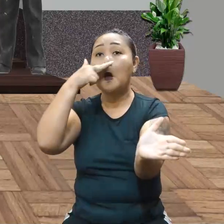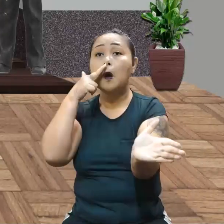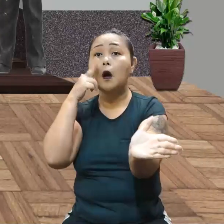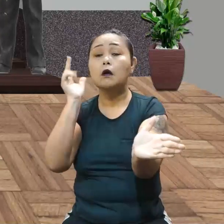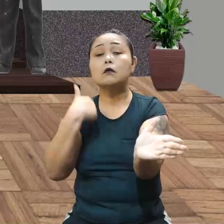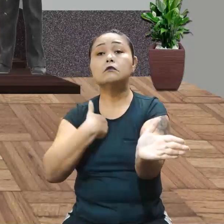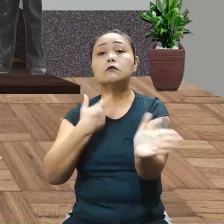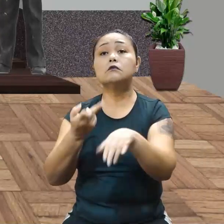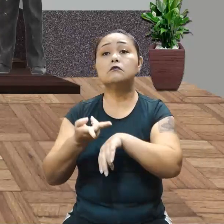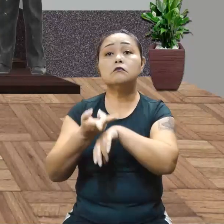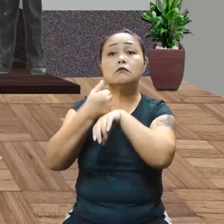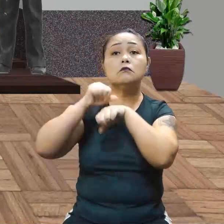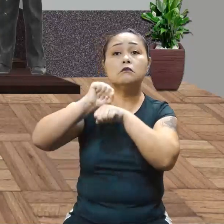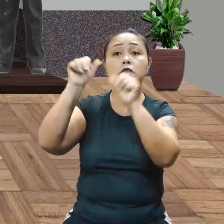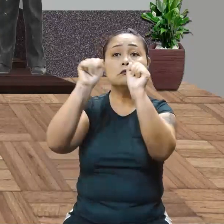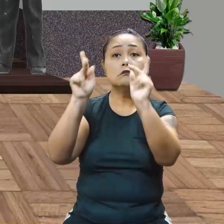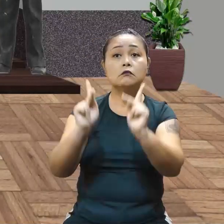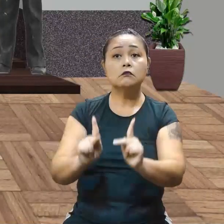ao Prêmio Nobel da Paz.